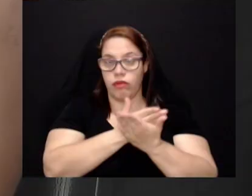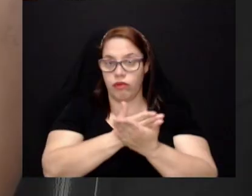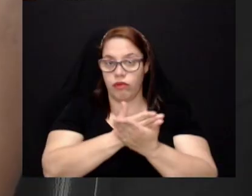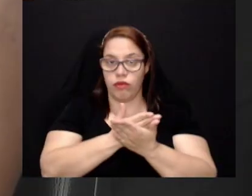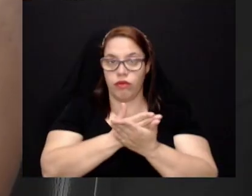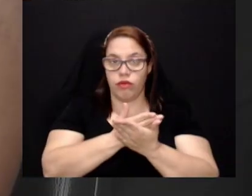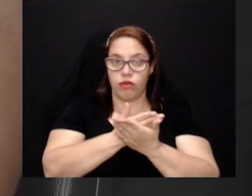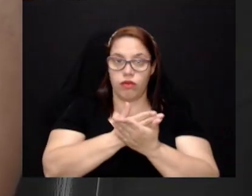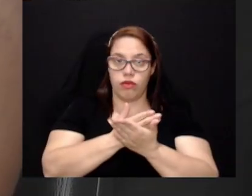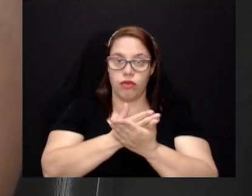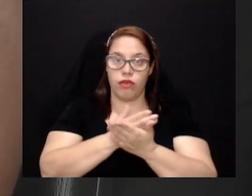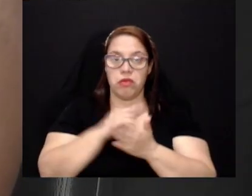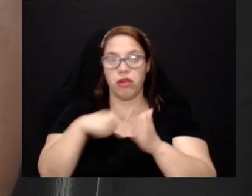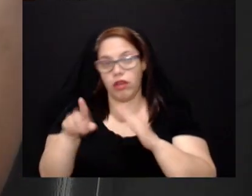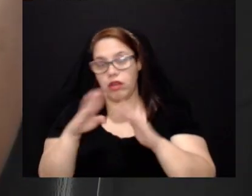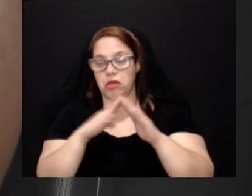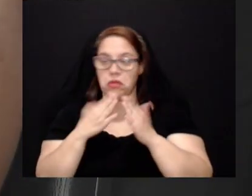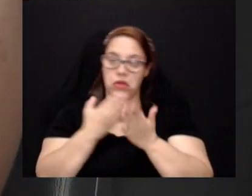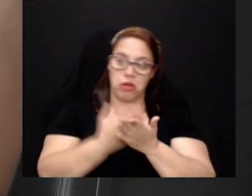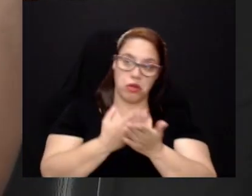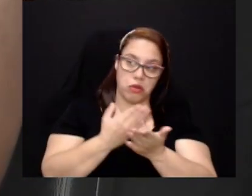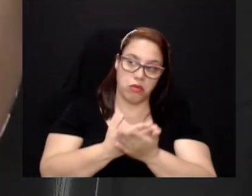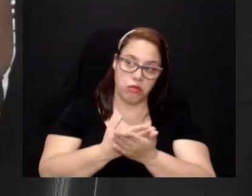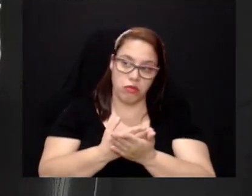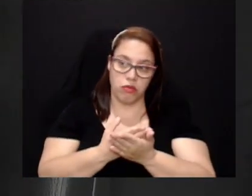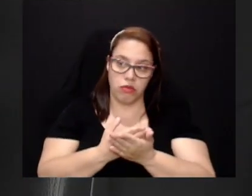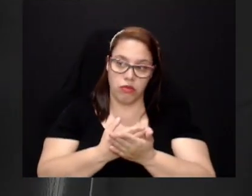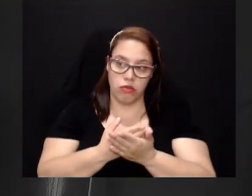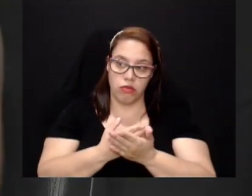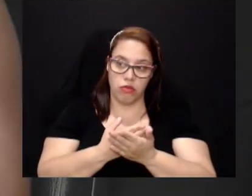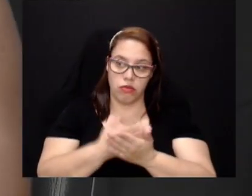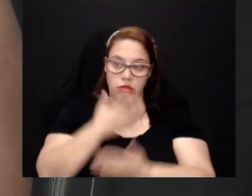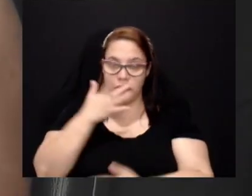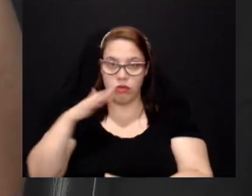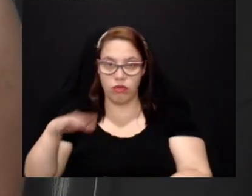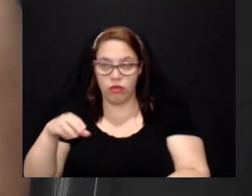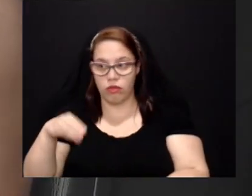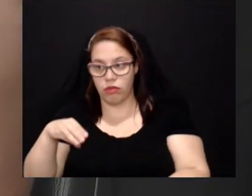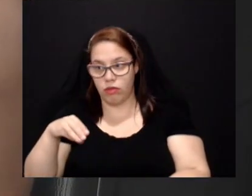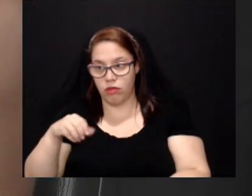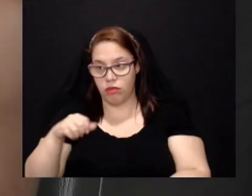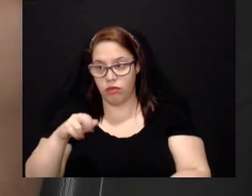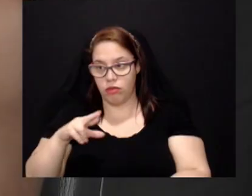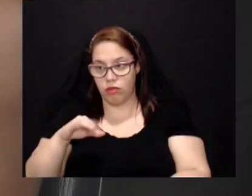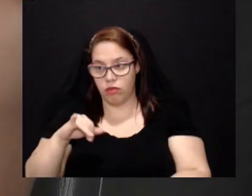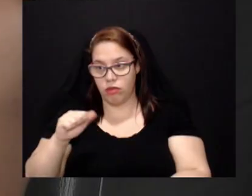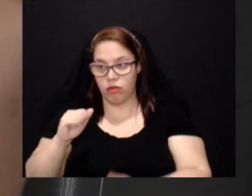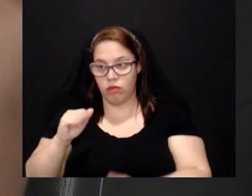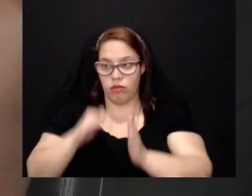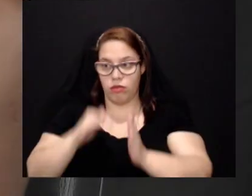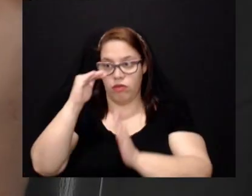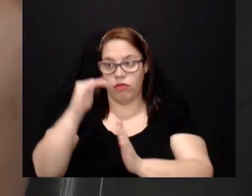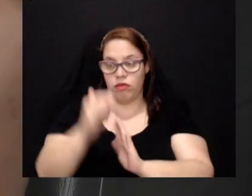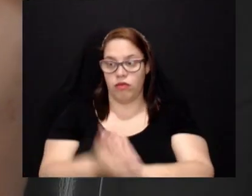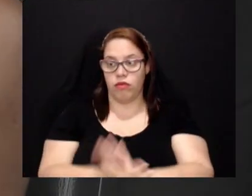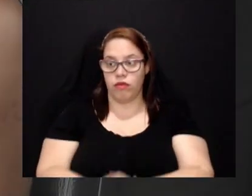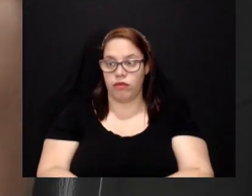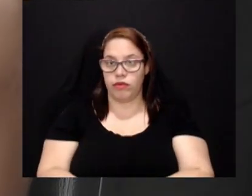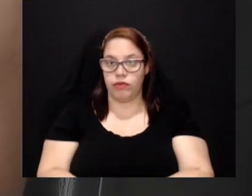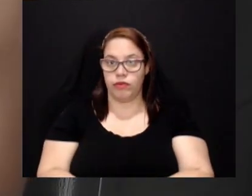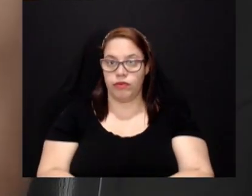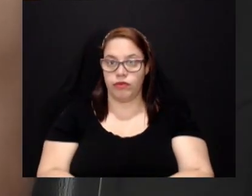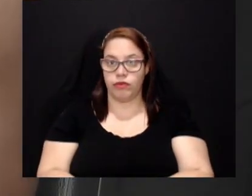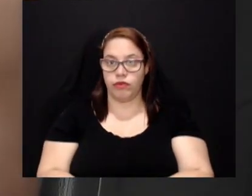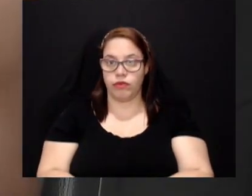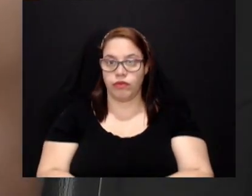frequentava a escola, escolinha, a Márcia, a Glória já era maior, e precisava de uma bebê